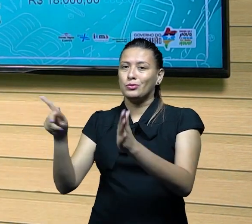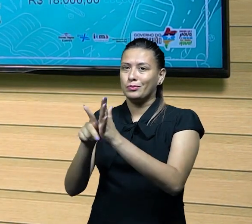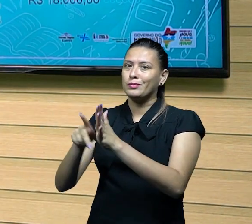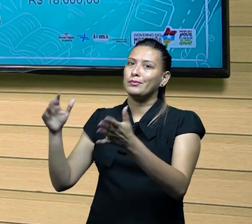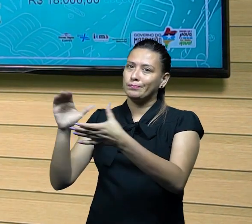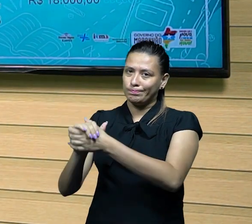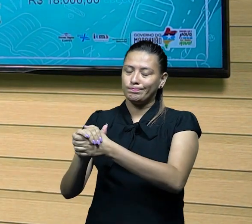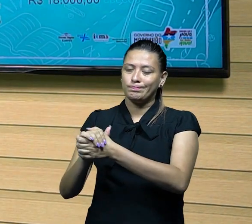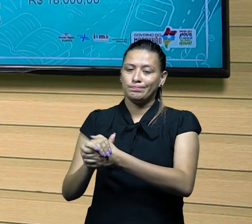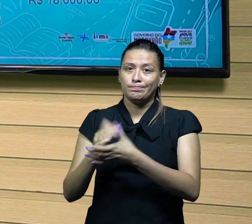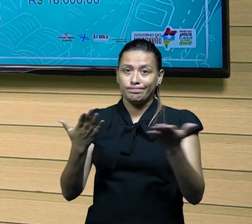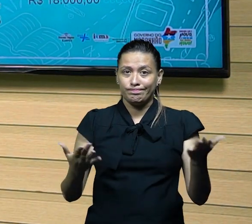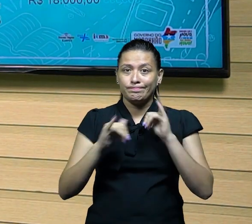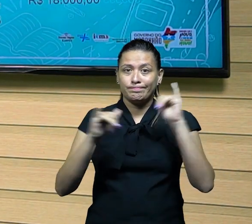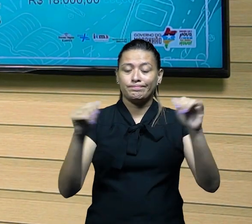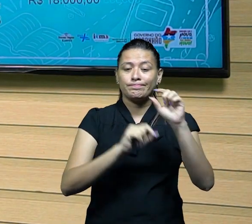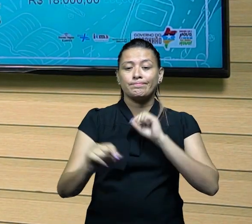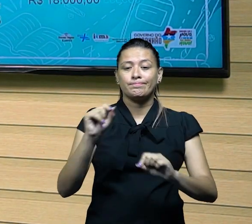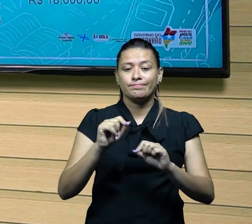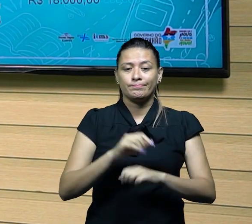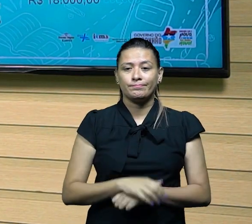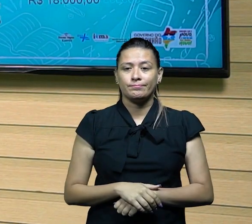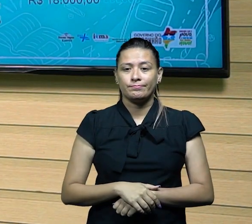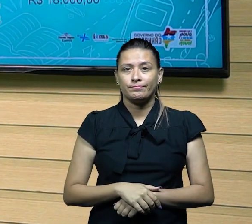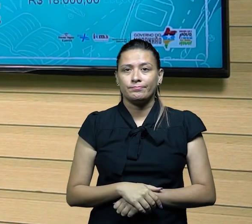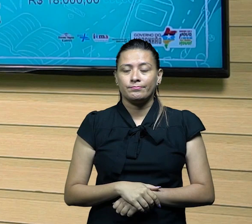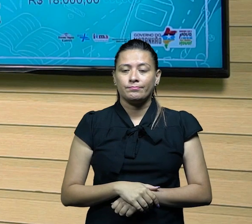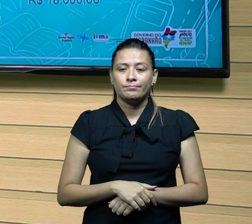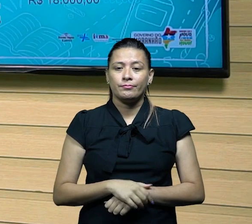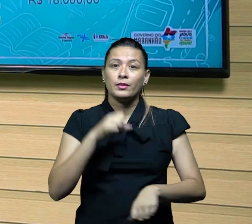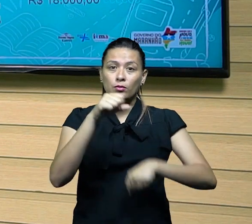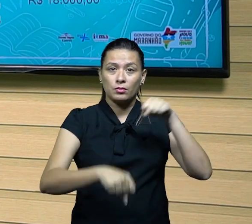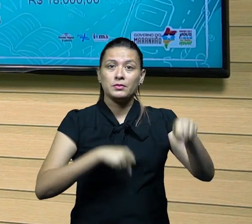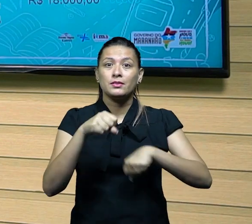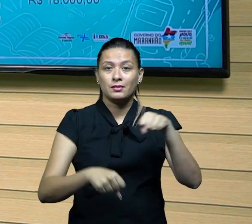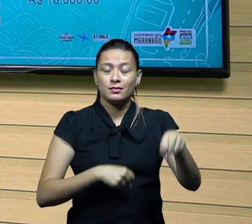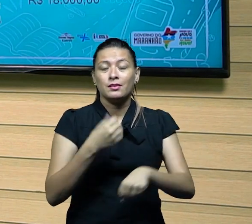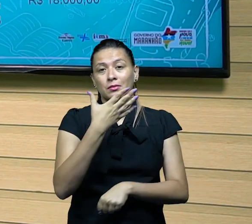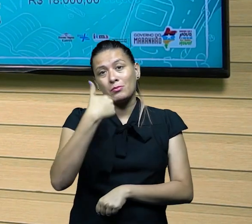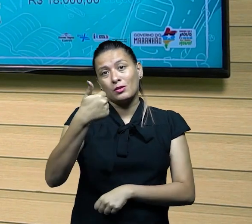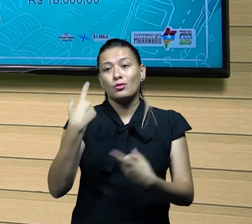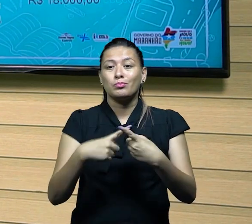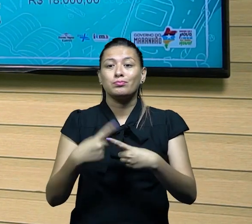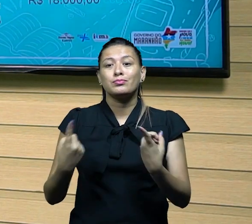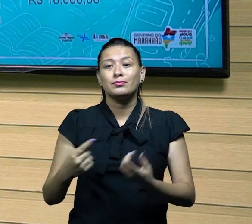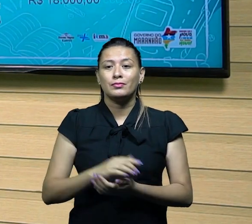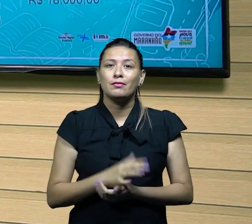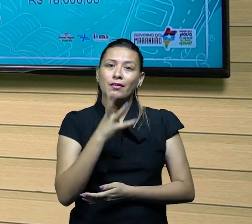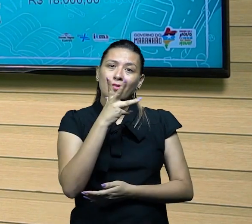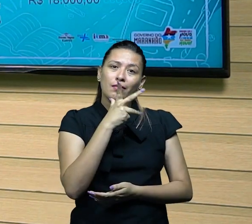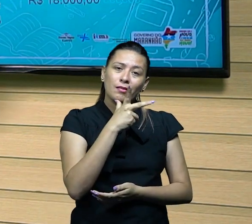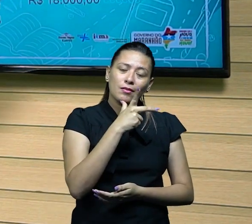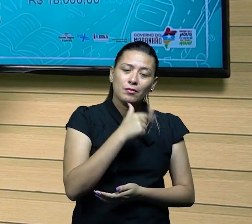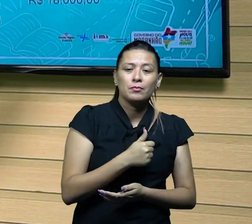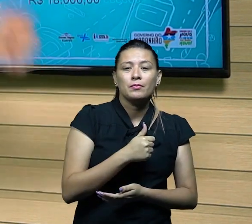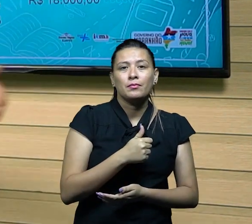interesse da Júlia nessa situação, é que seja investido na bicicleta, porque ela demora menos tempo de dar um retorno. Como foi falado aqui, ó, payback verifica o